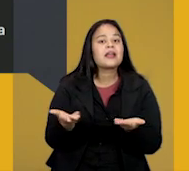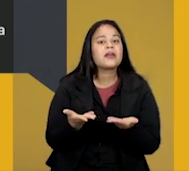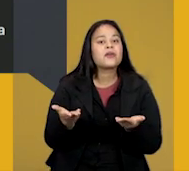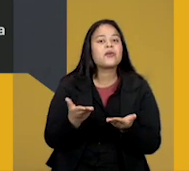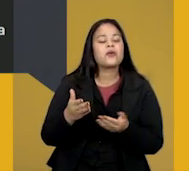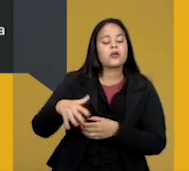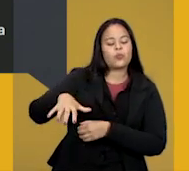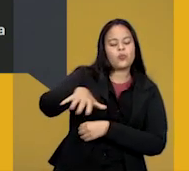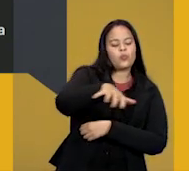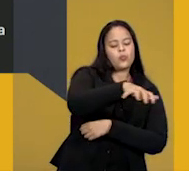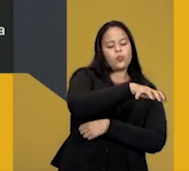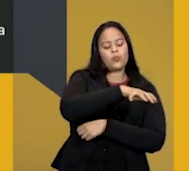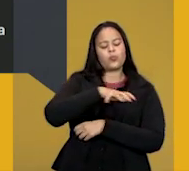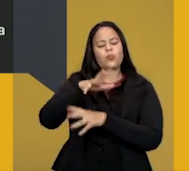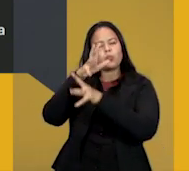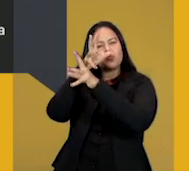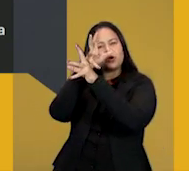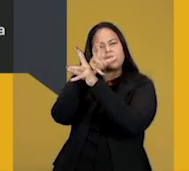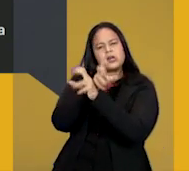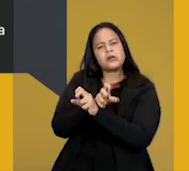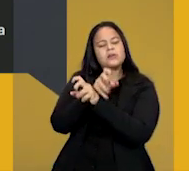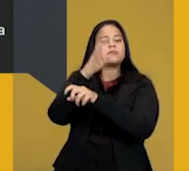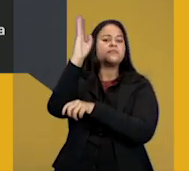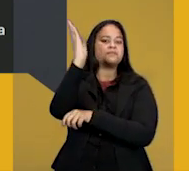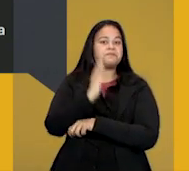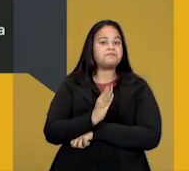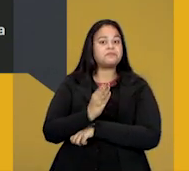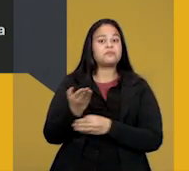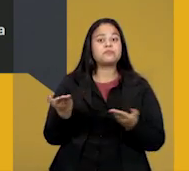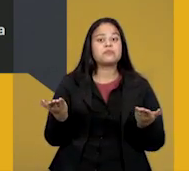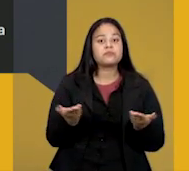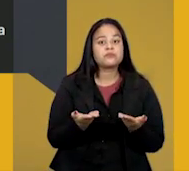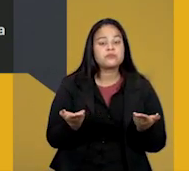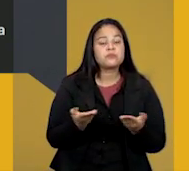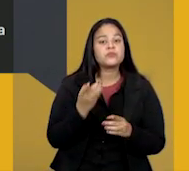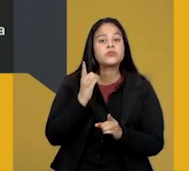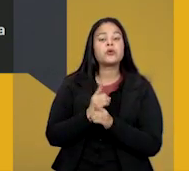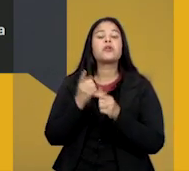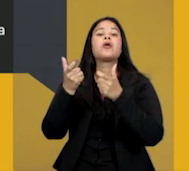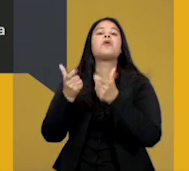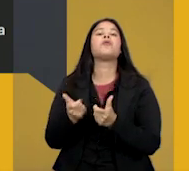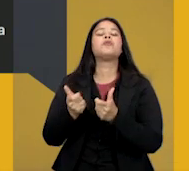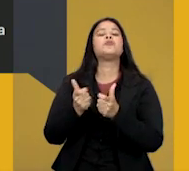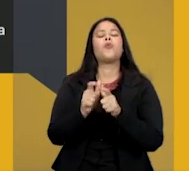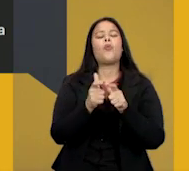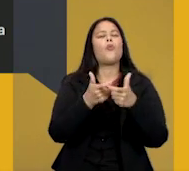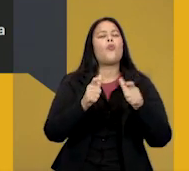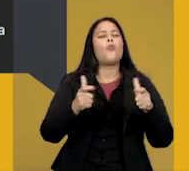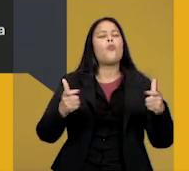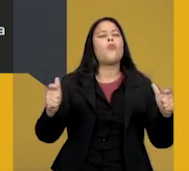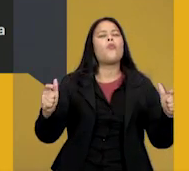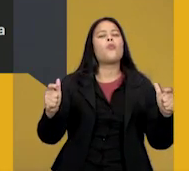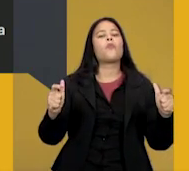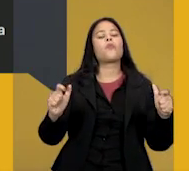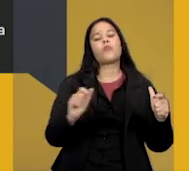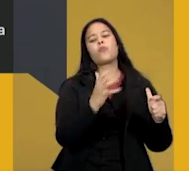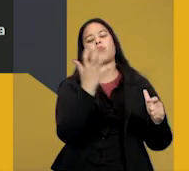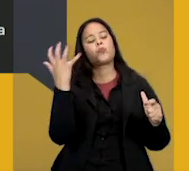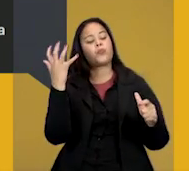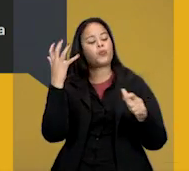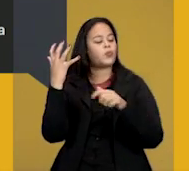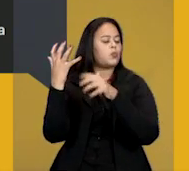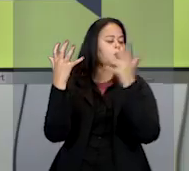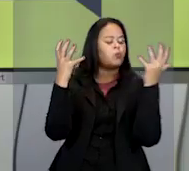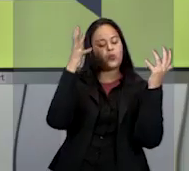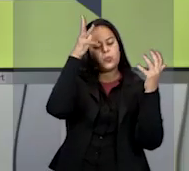região correspondente ao Cerrado brasileiro. Atualmente, ela encontra-se em ampla expansão em direção à floresta